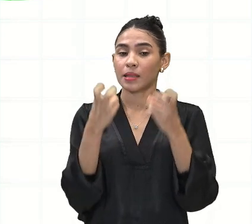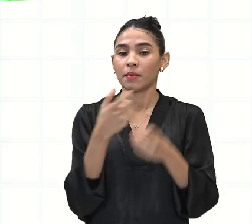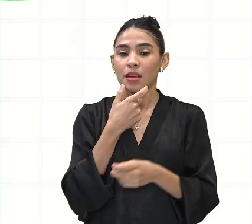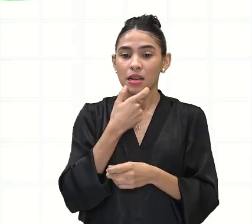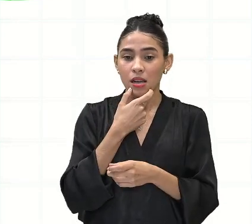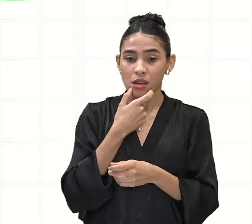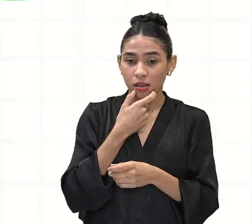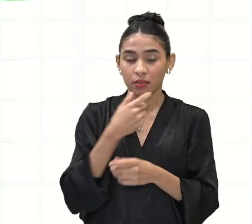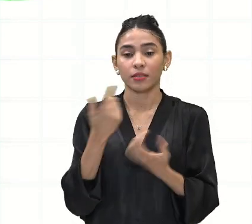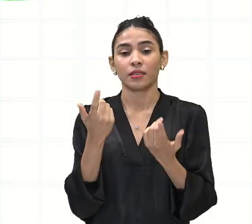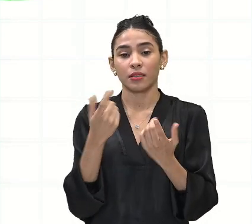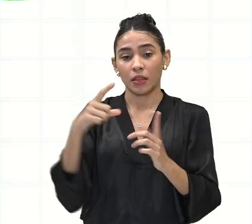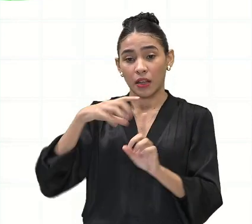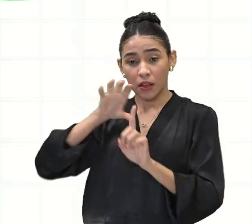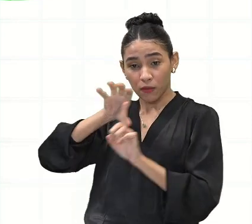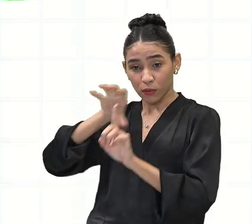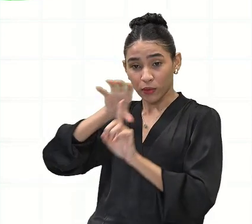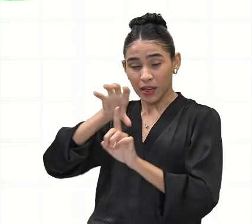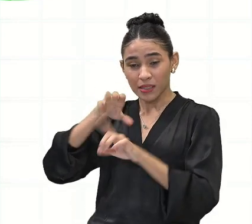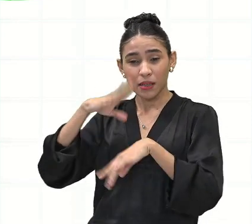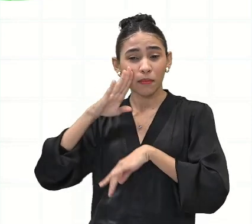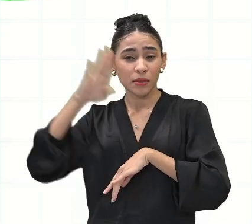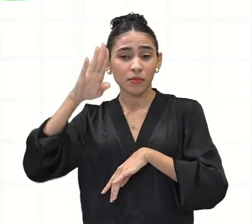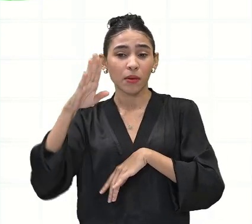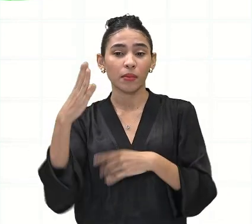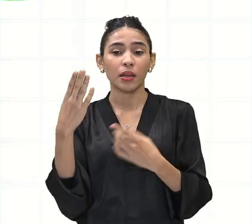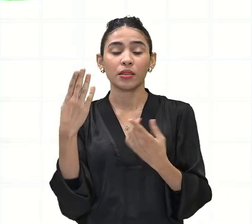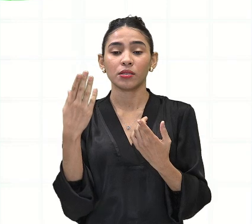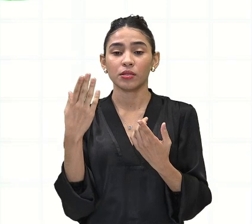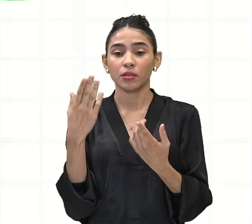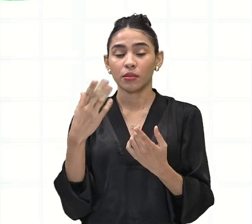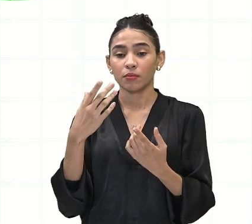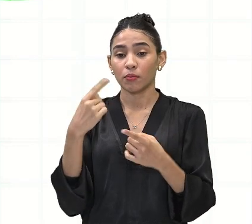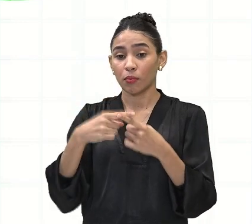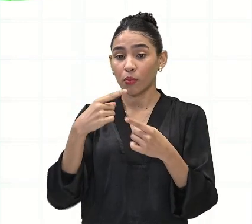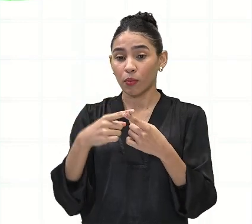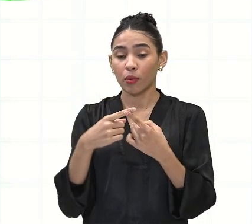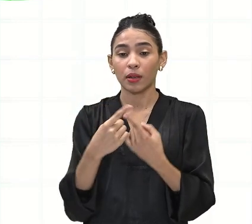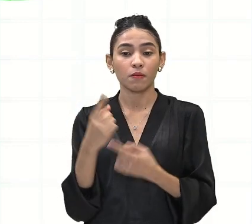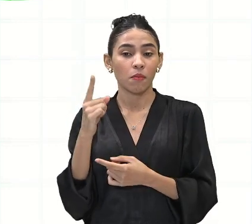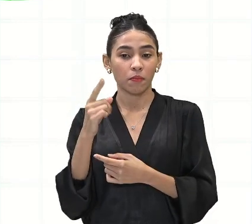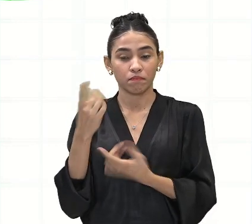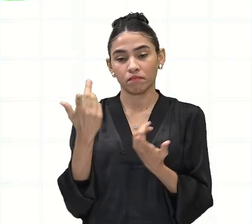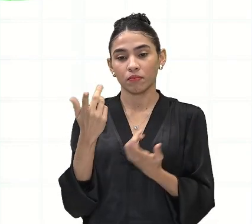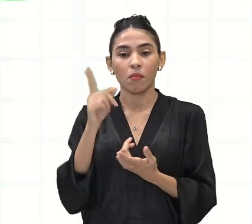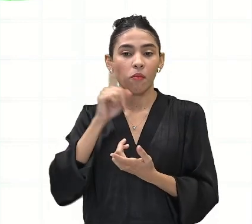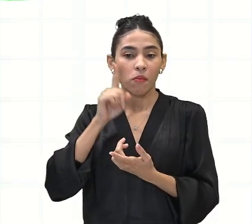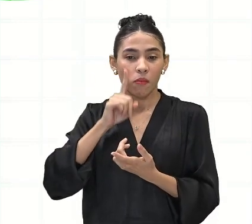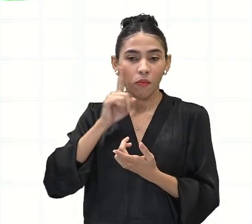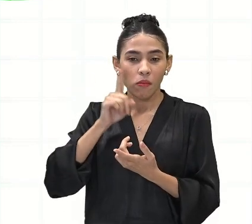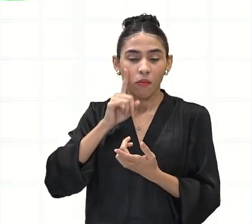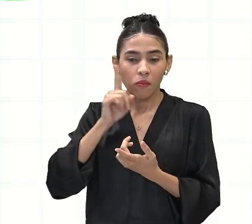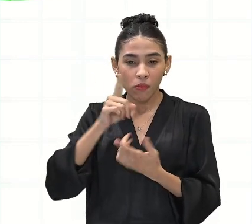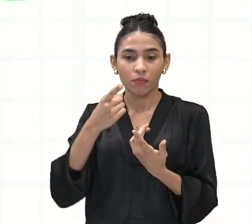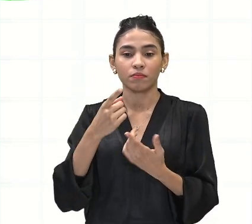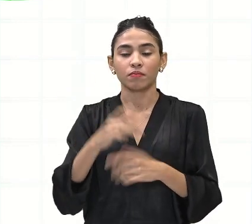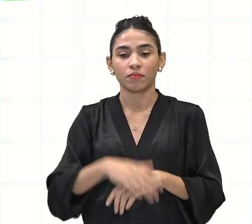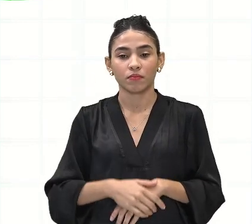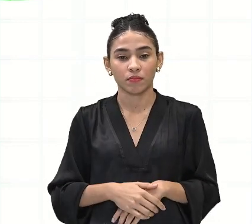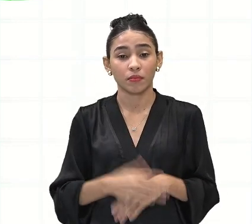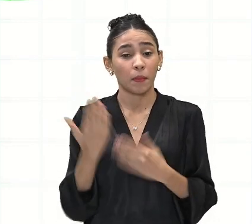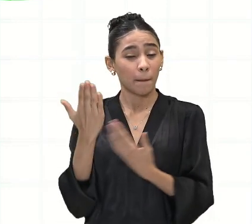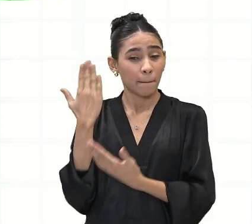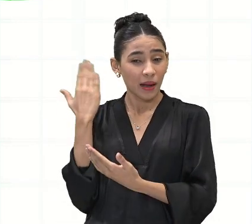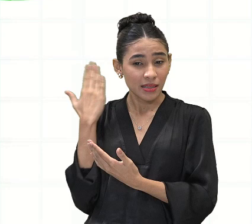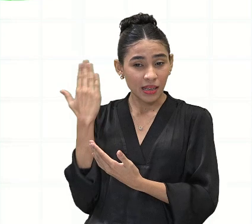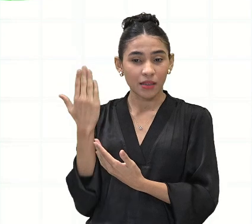influência dos americanos, lá dos Estados Unidos, embora no passado a gente